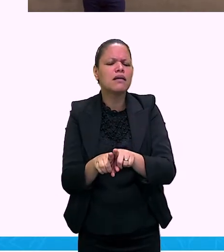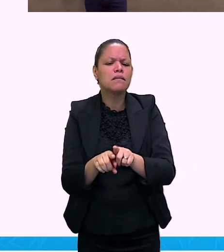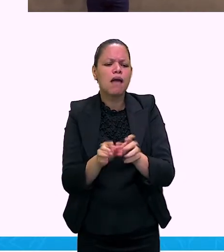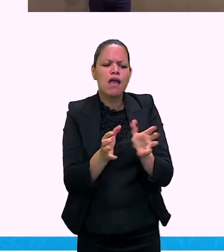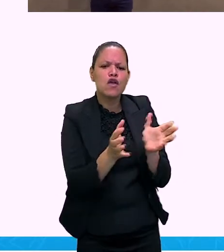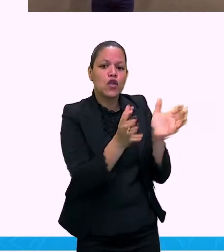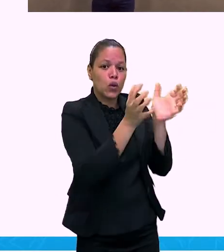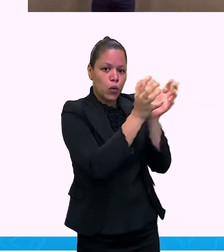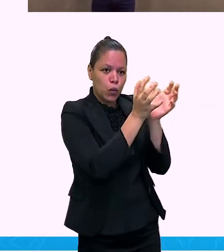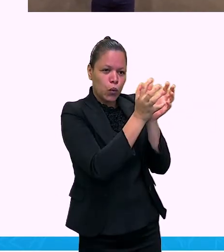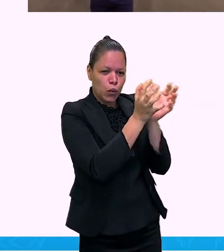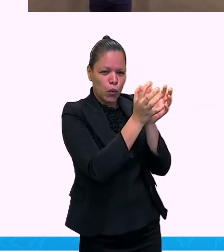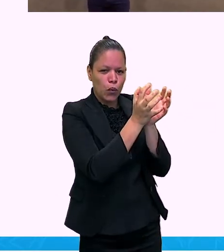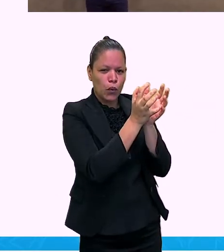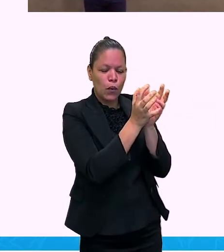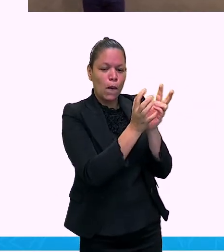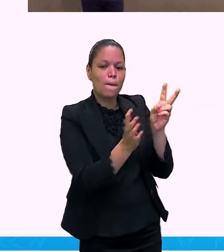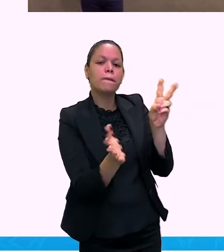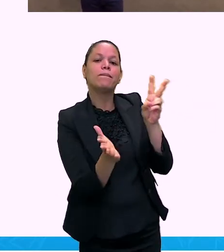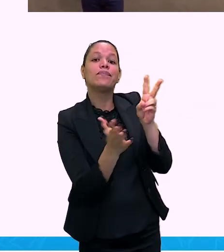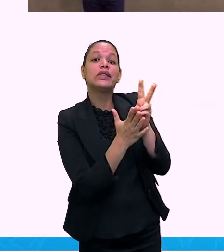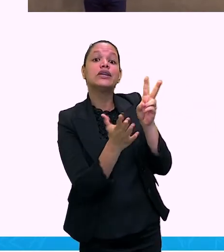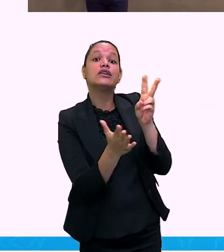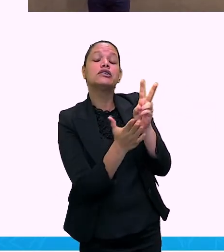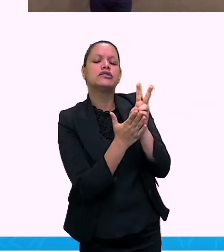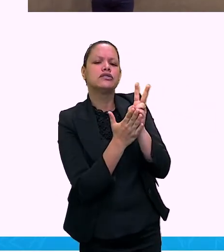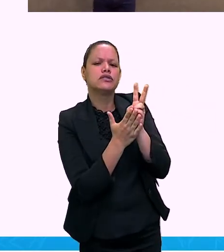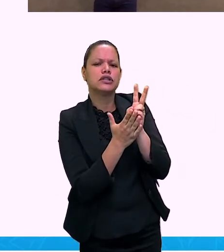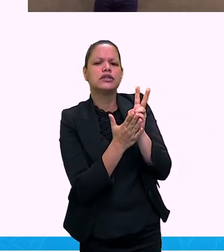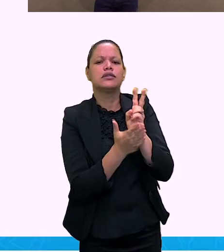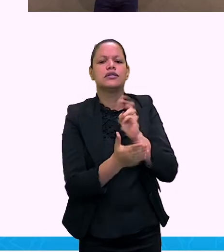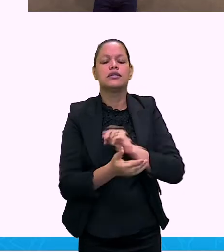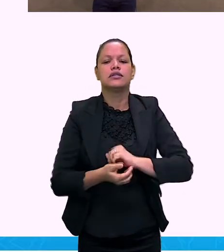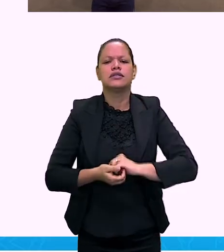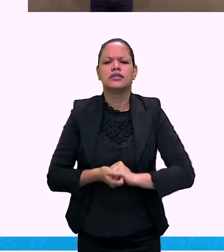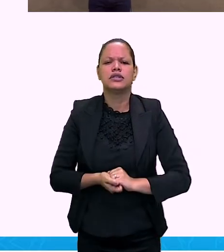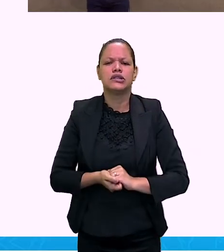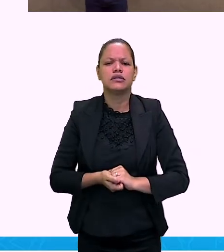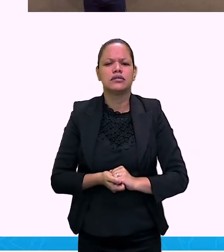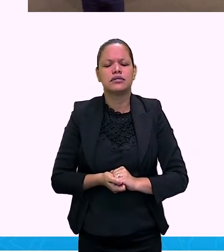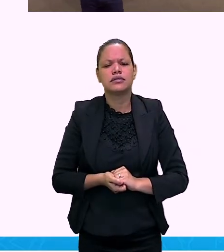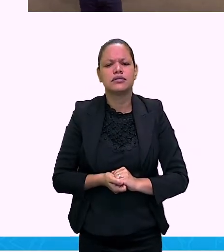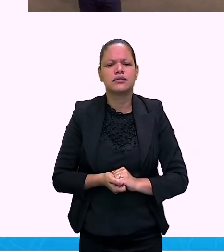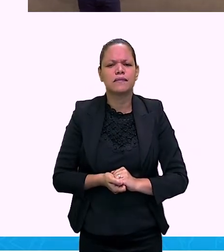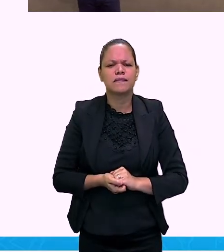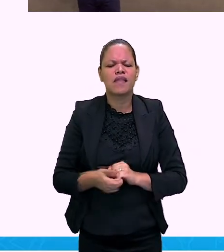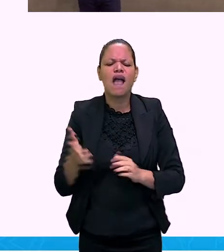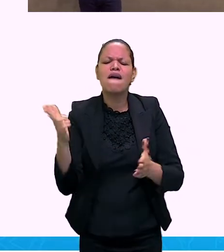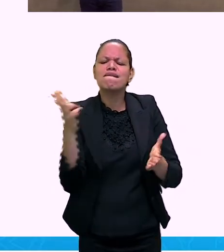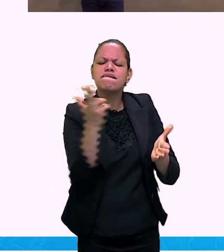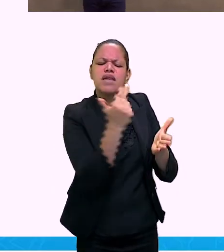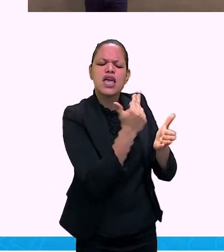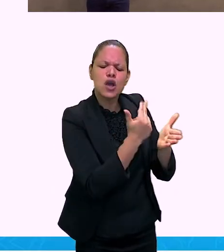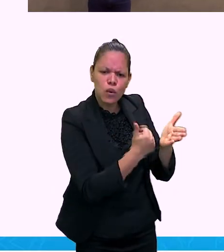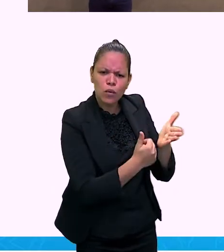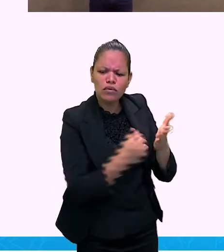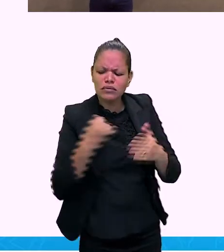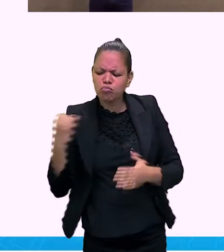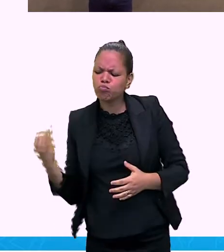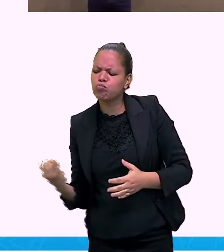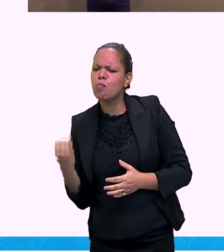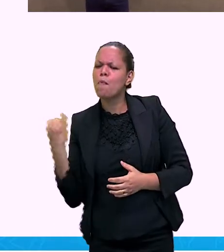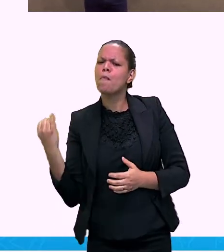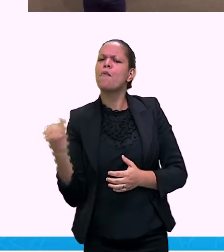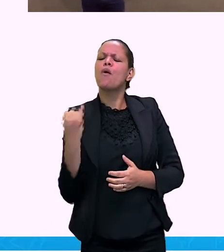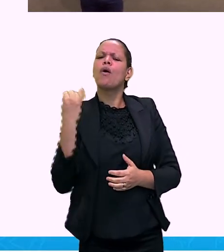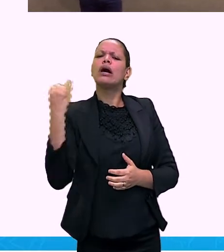e aí também falando de um grupo maior, não só dos tupinambás, algumas figuras que são importantes e determinantes dentro de